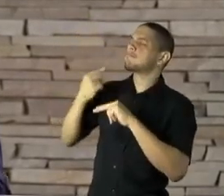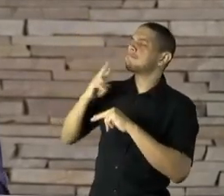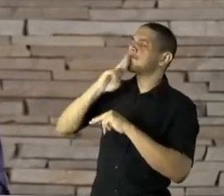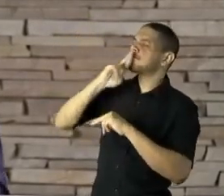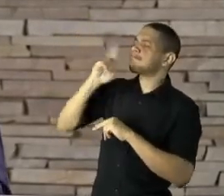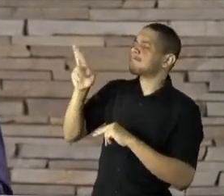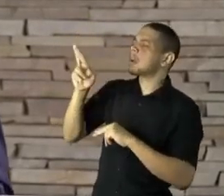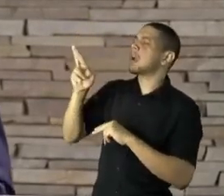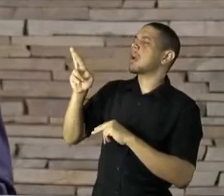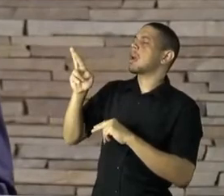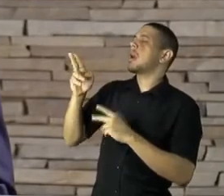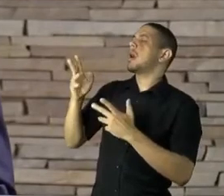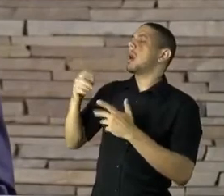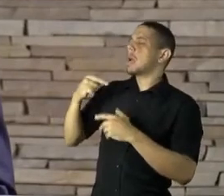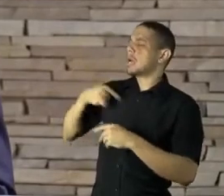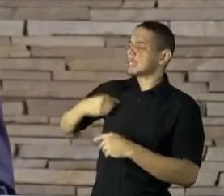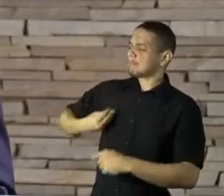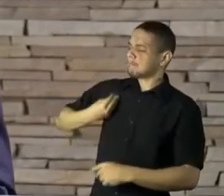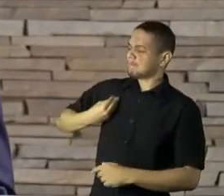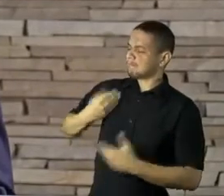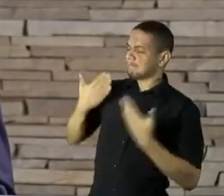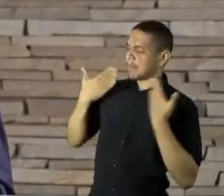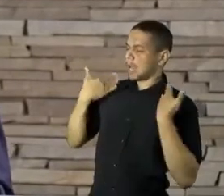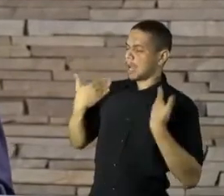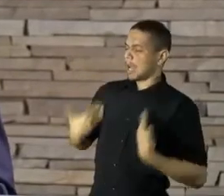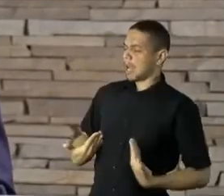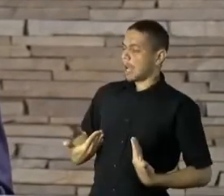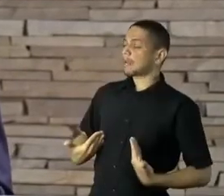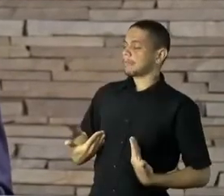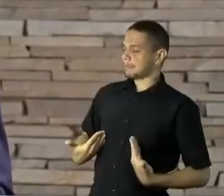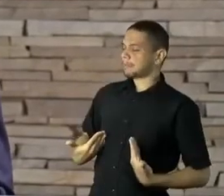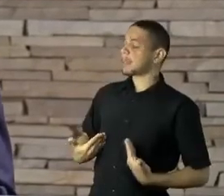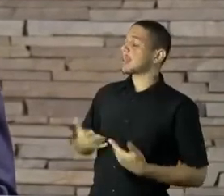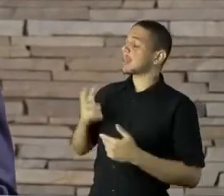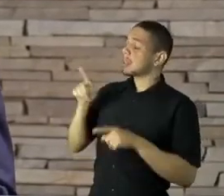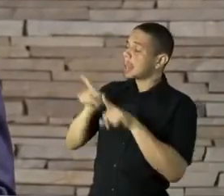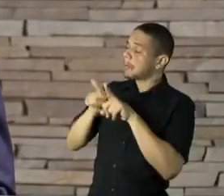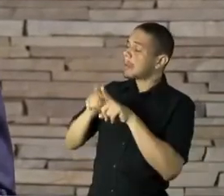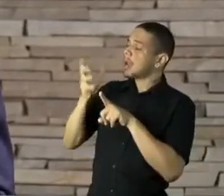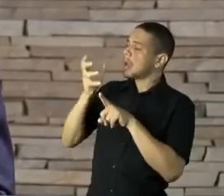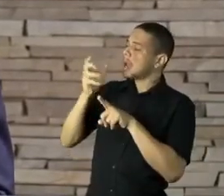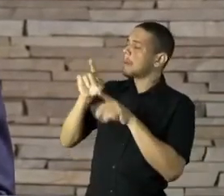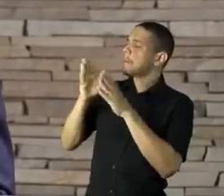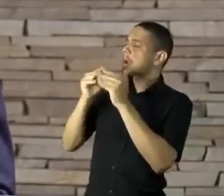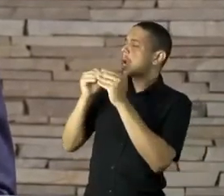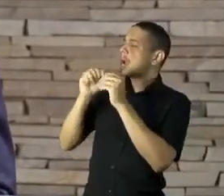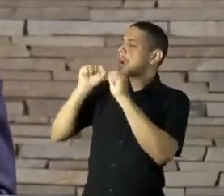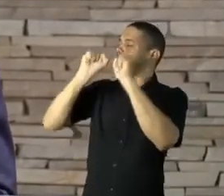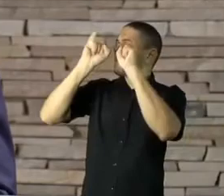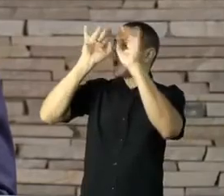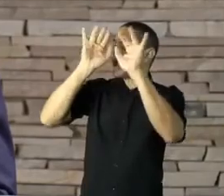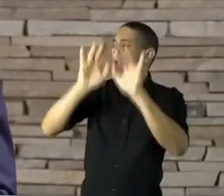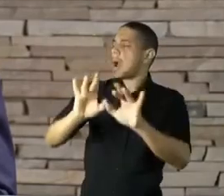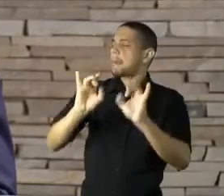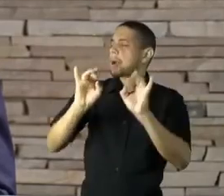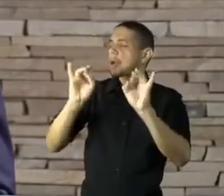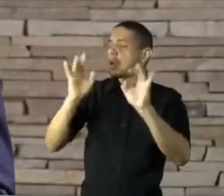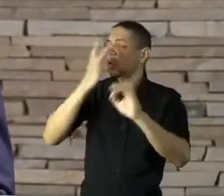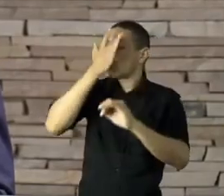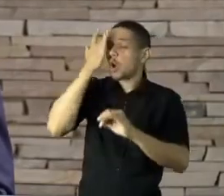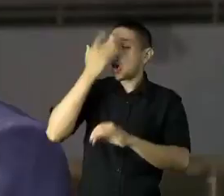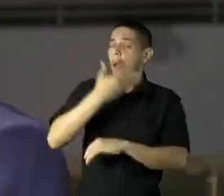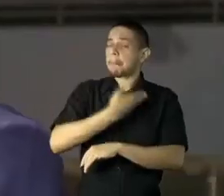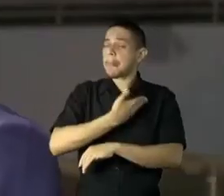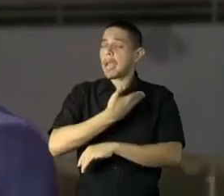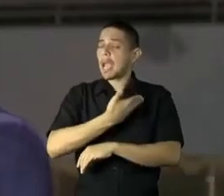pedir uma benção e tchau sobre os nossos amigos que estão nos acompanhando e sobre todos aqueles que neste momento